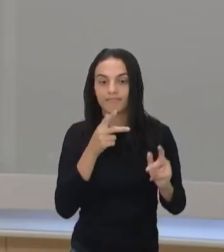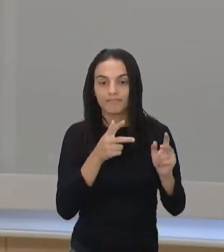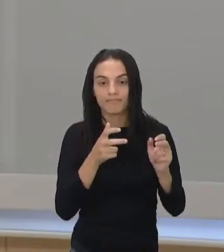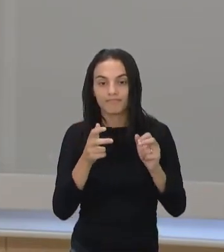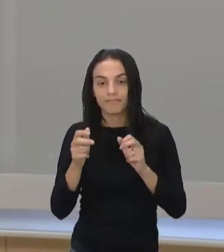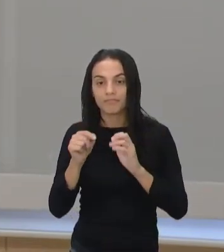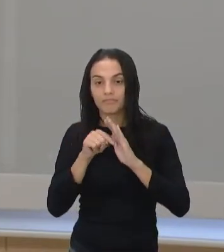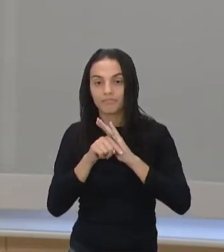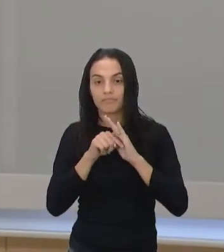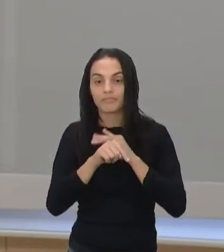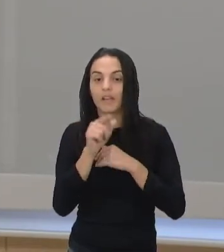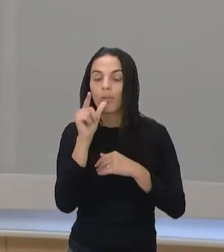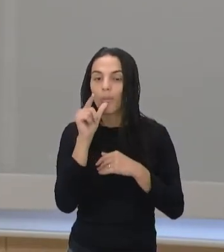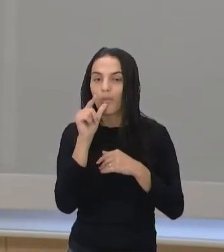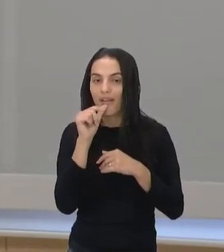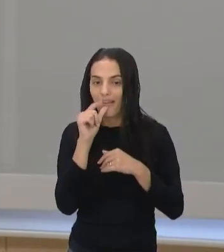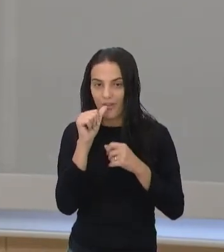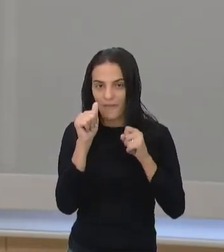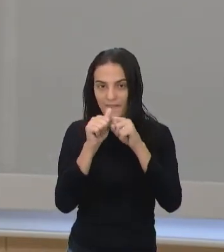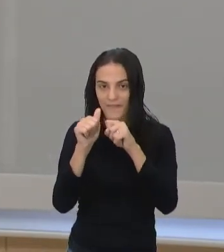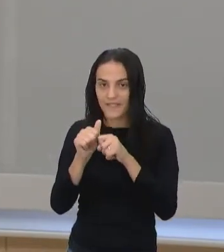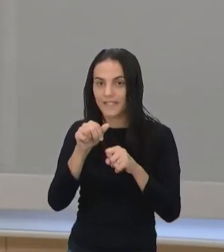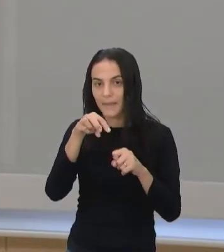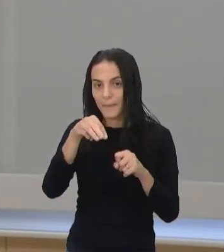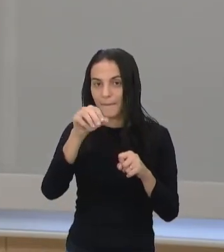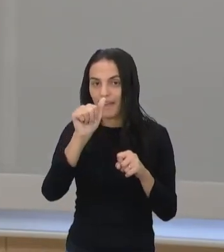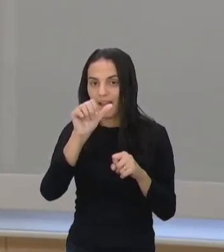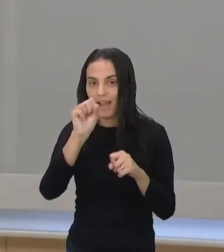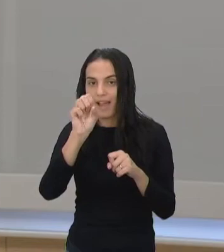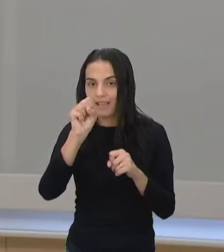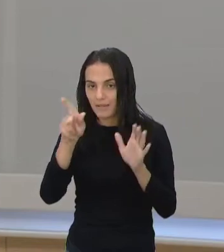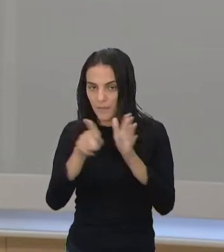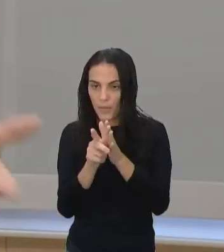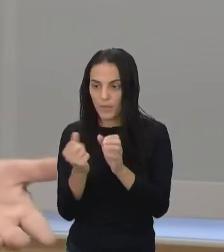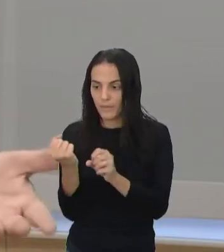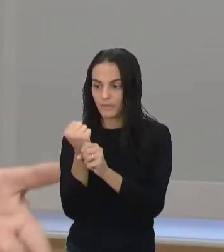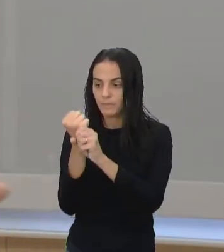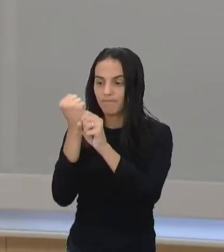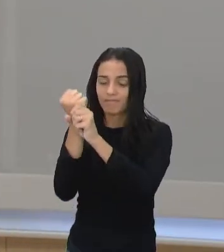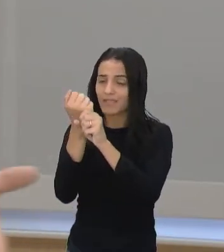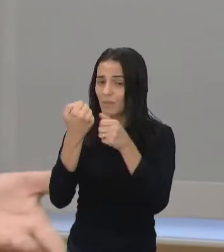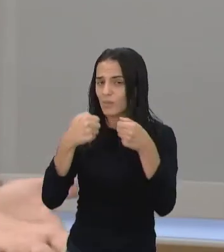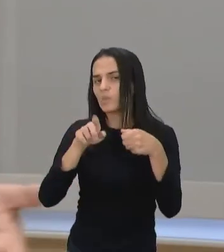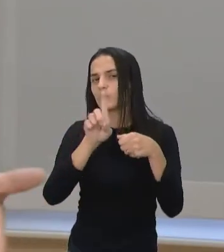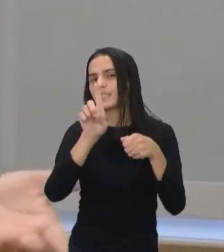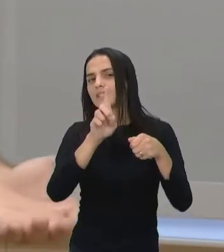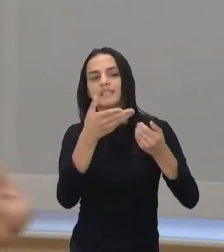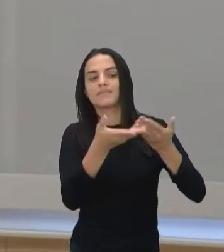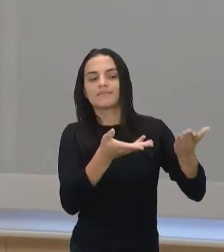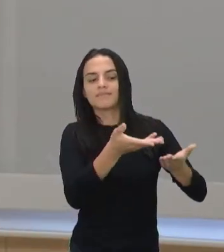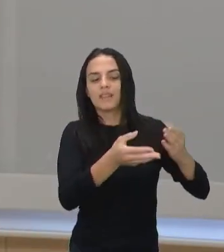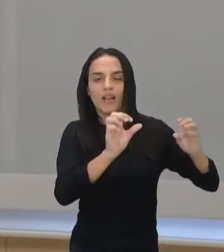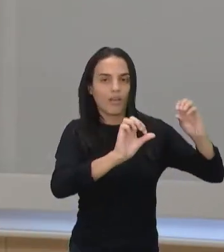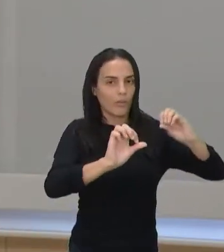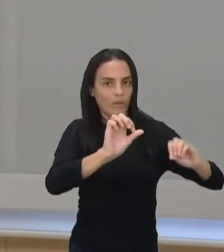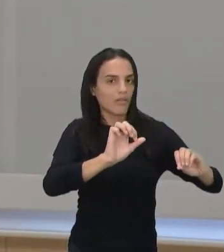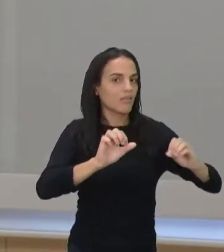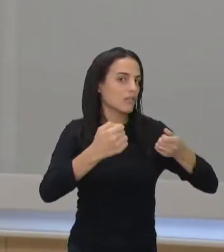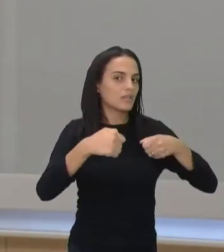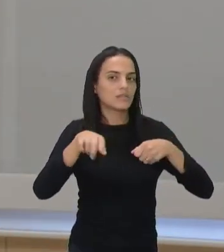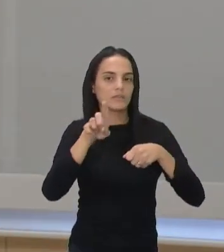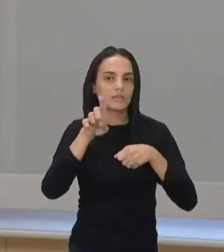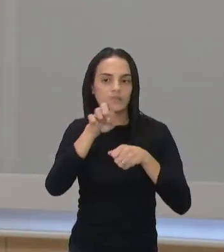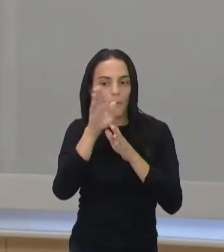analistas. Uma água para se fazer massa de construção, ela não precisa ser tratada quimicamente, não precisa passar